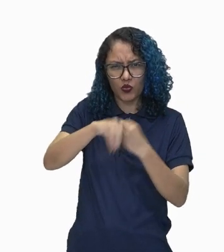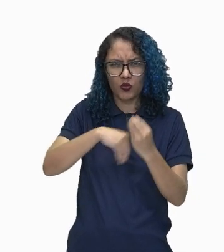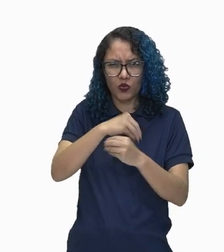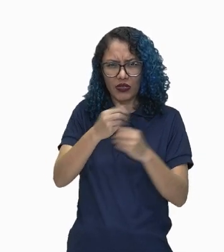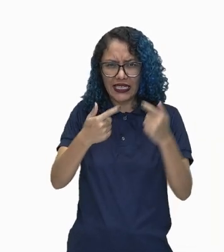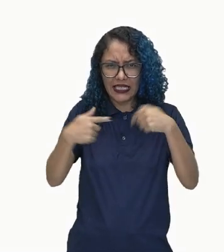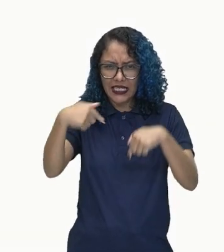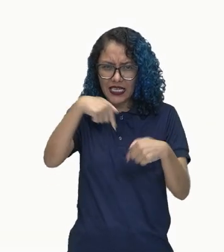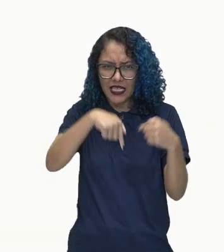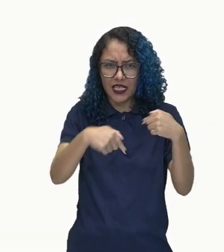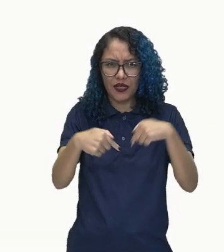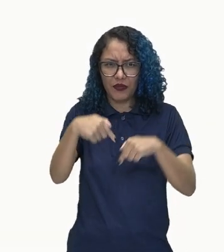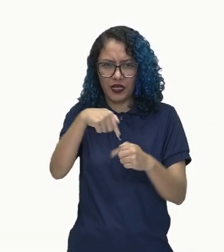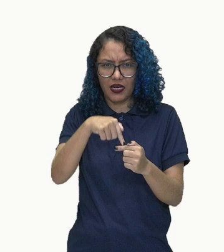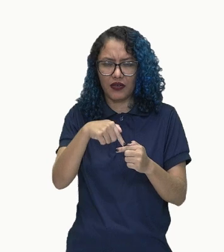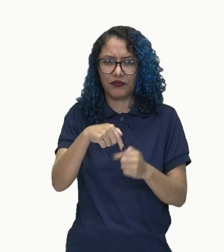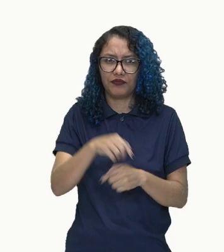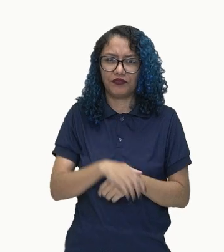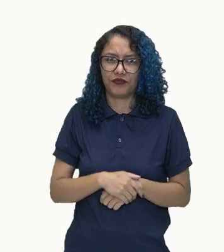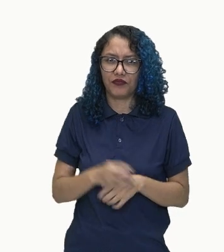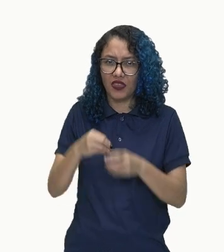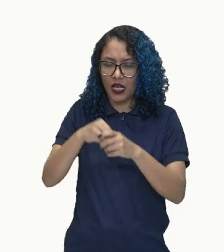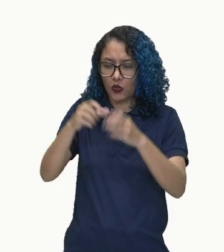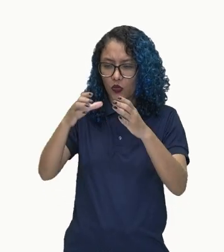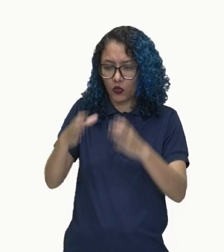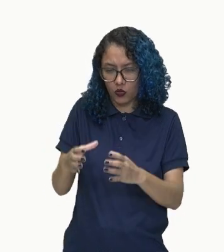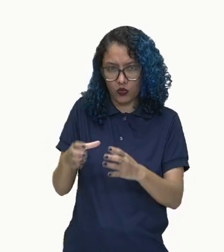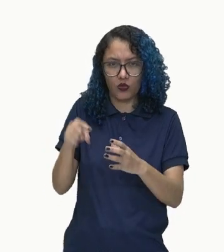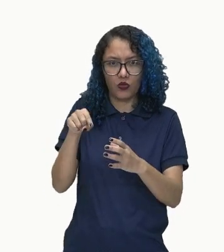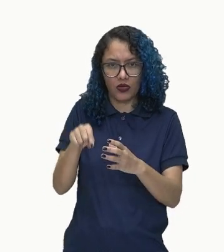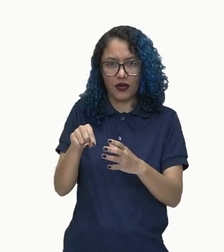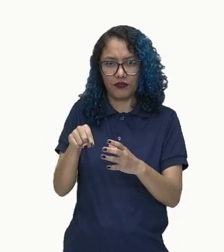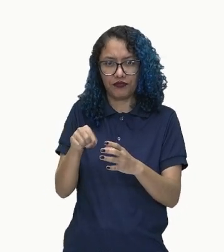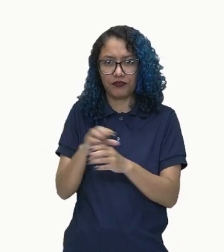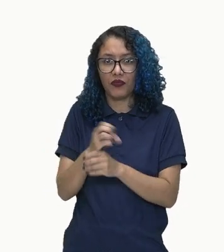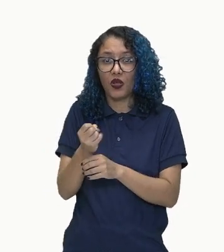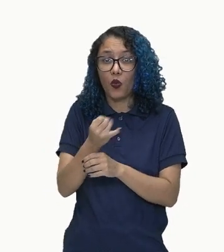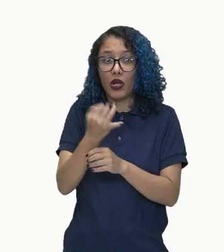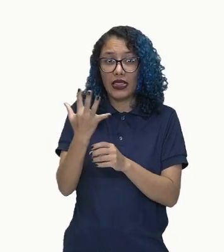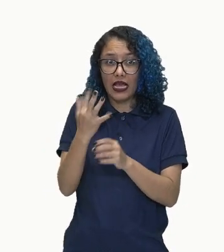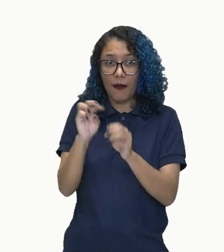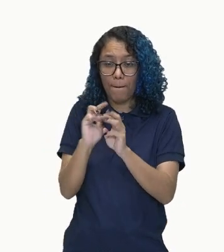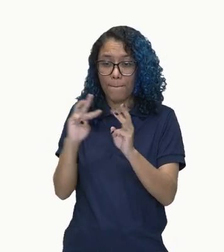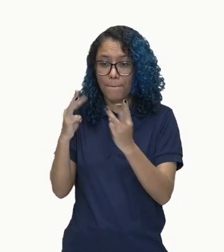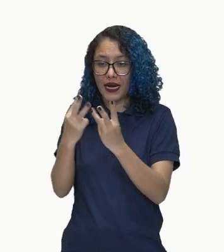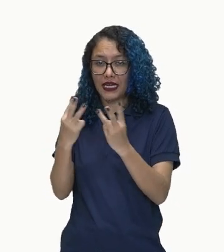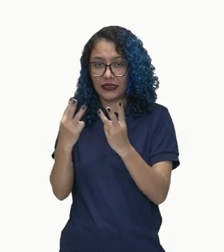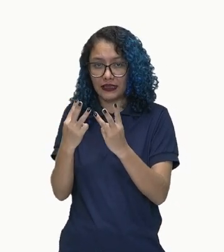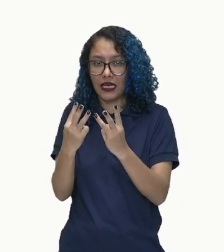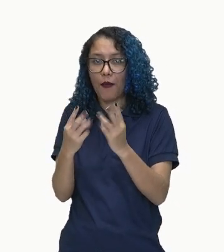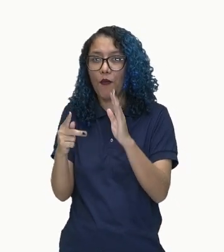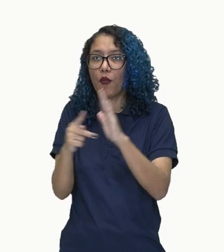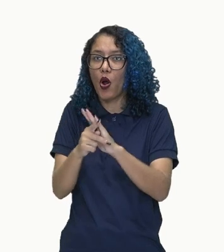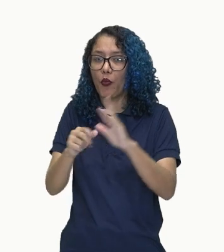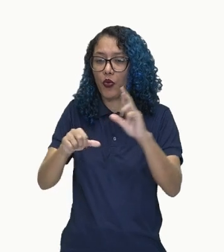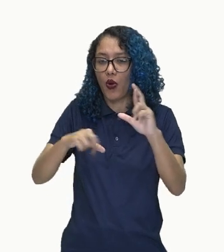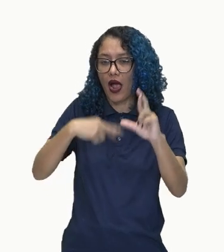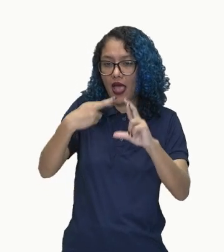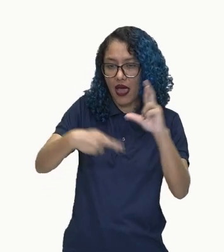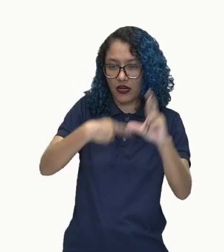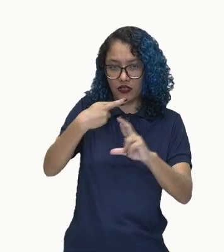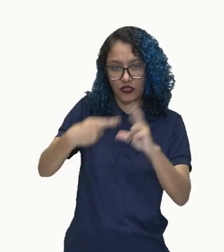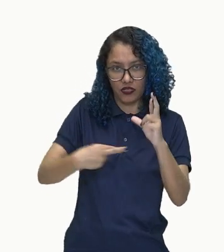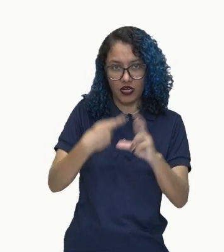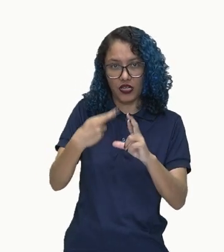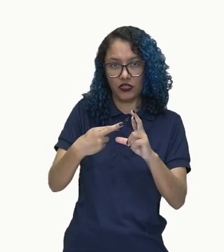a soma das massas dos reagentes